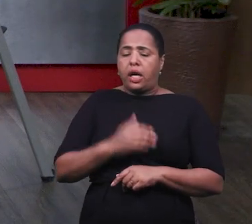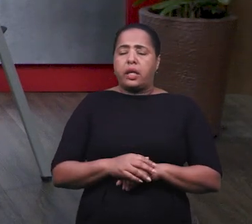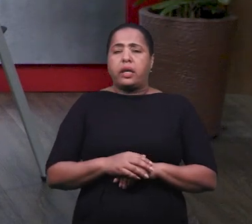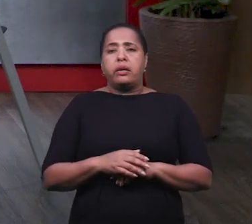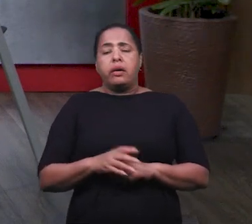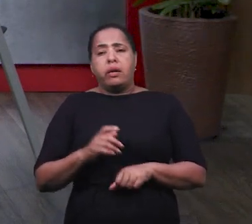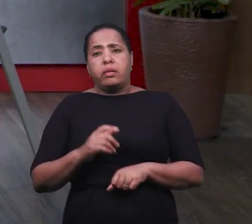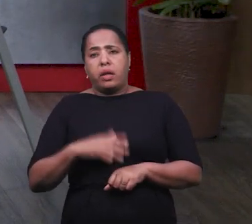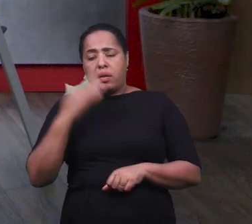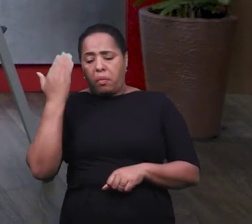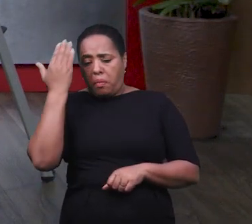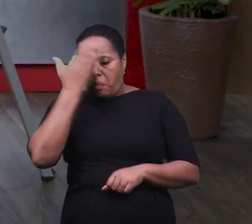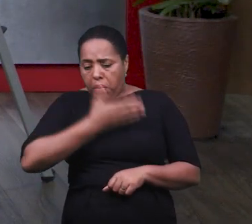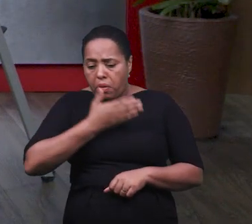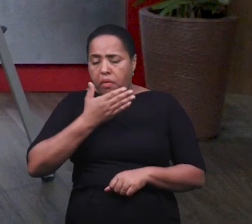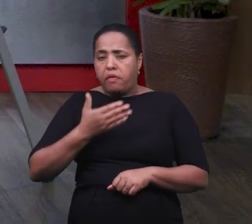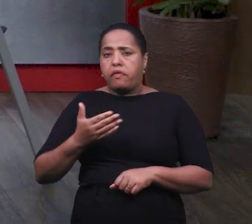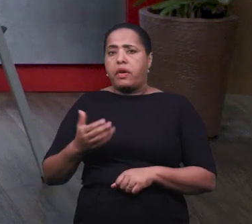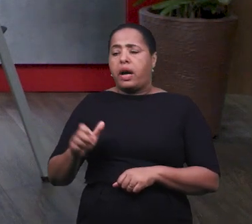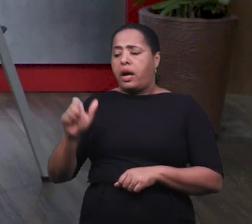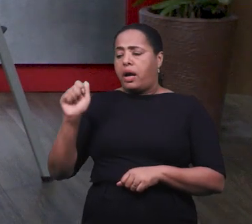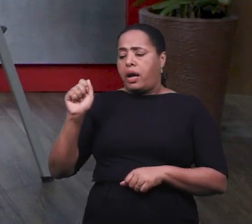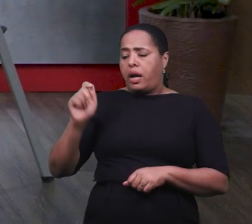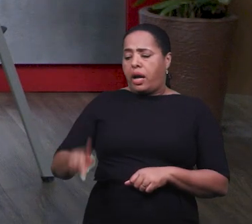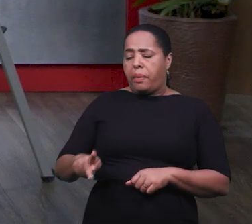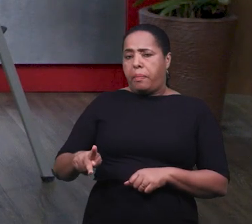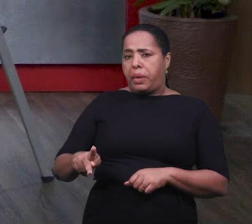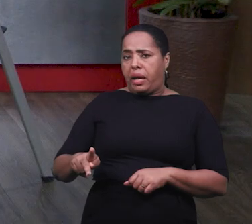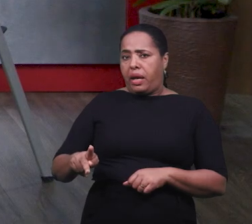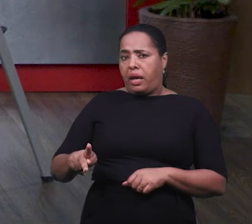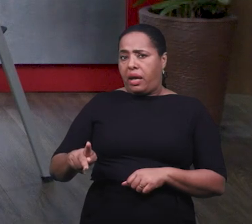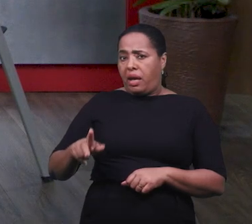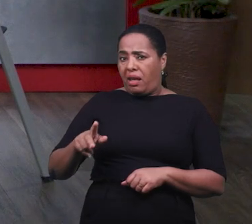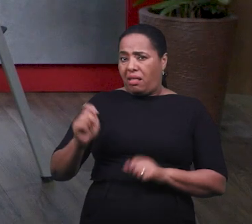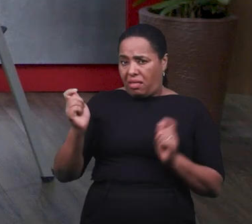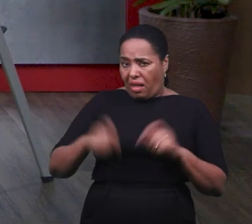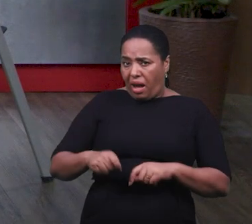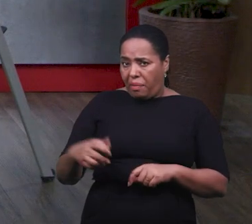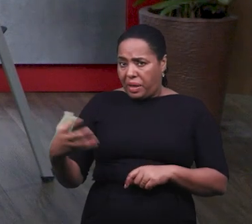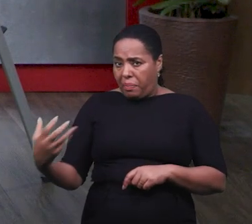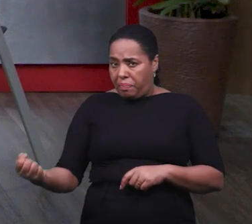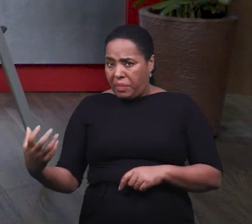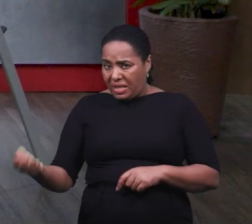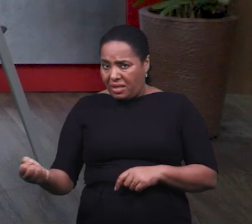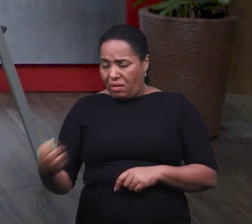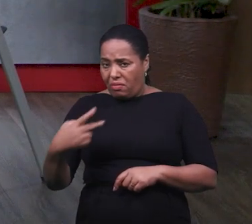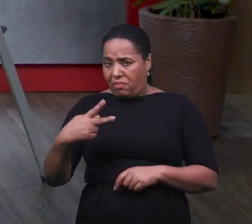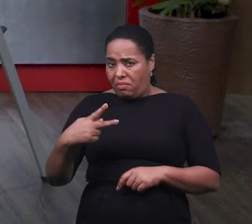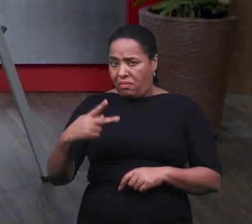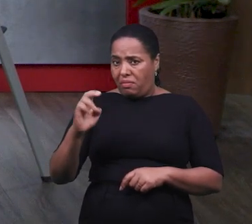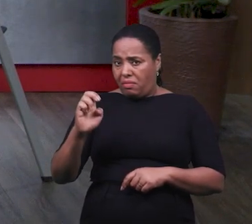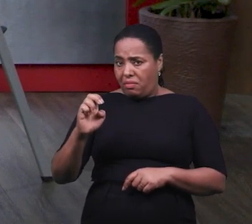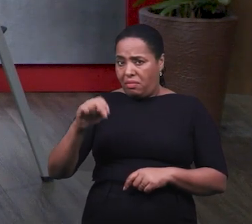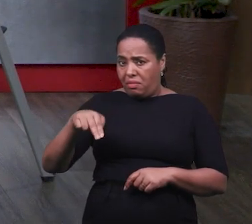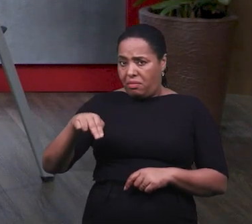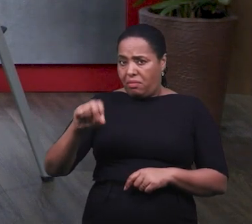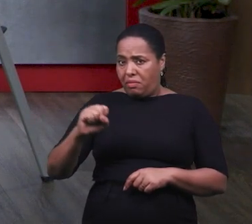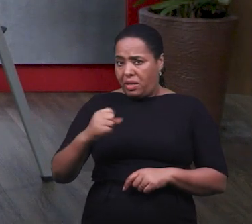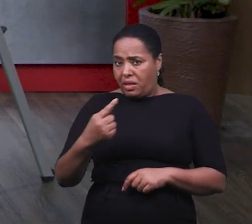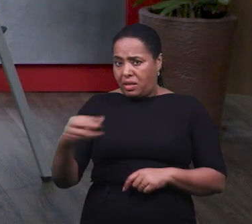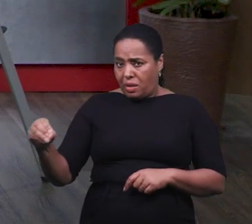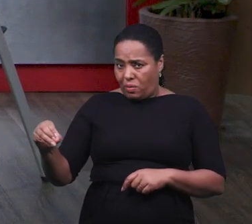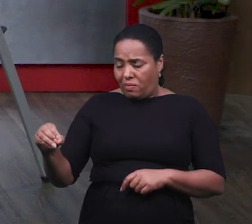comprovar ou receber uma aposentadoria além da pensão? Olha, isso acontece muito e também gera